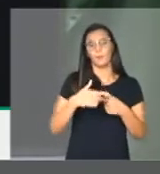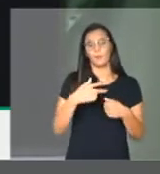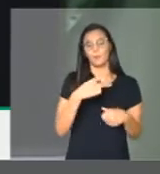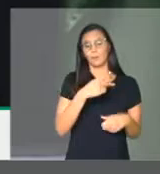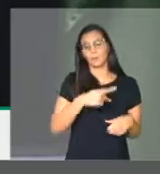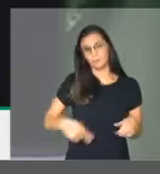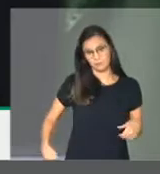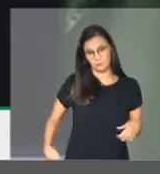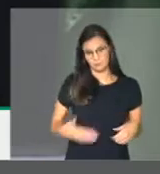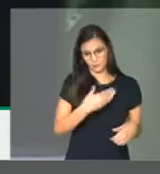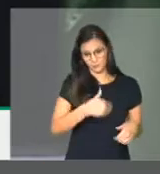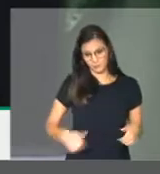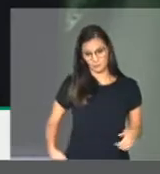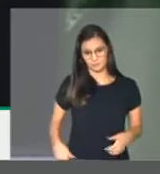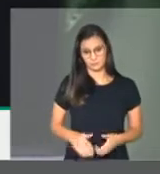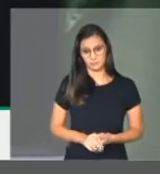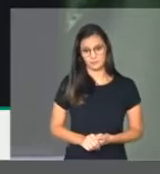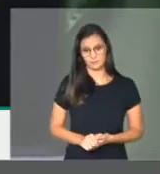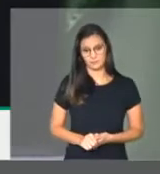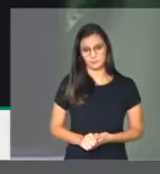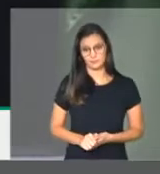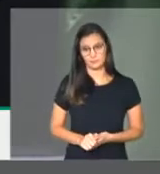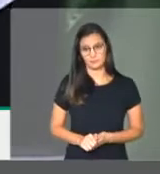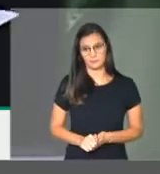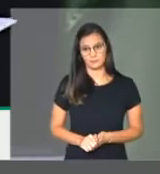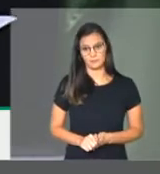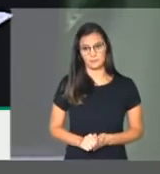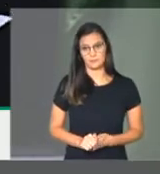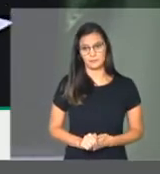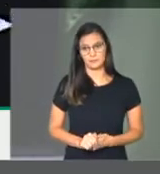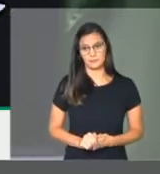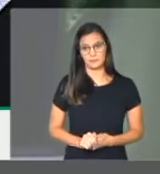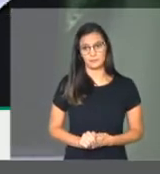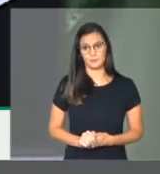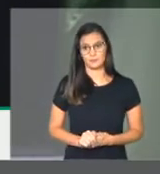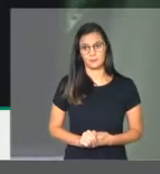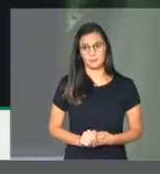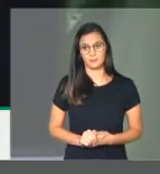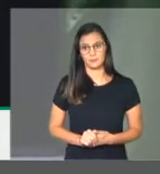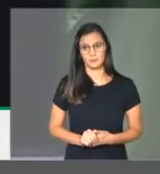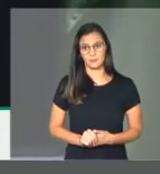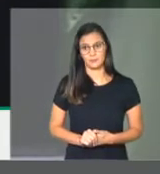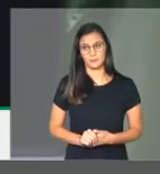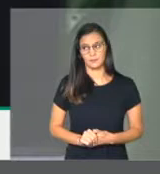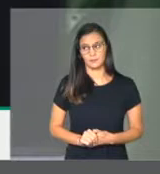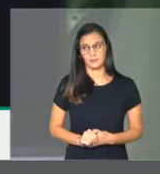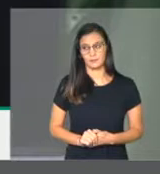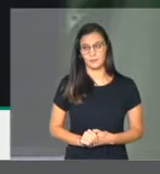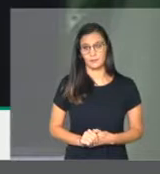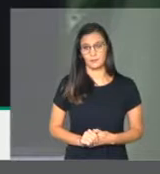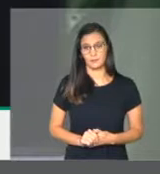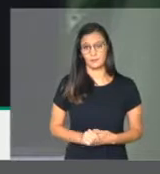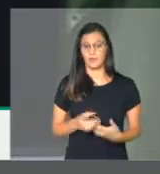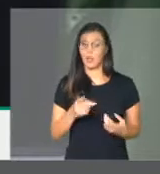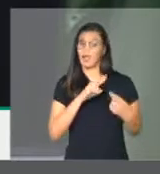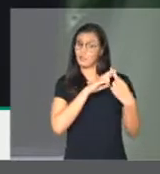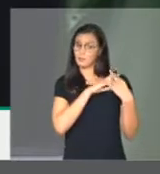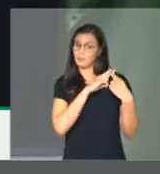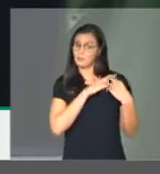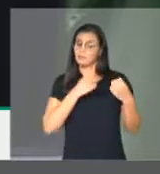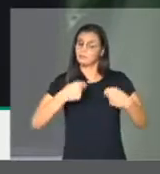como gestor e mandatário da delegação do povo, em cujo nome e sob cuja responsabilidade deveria